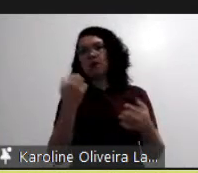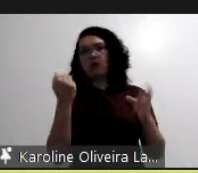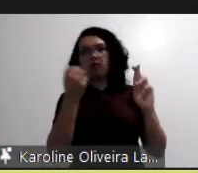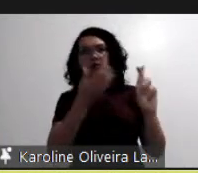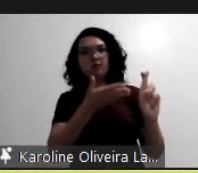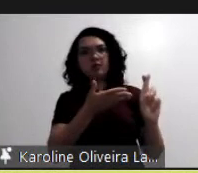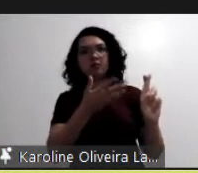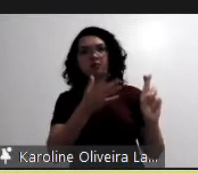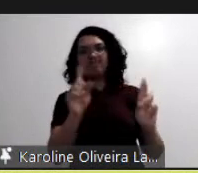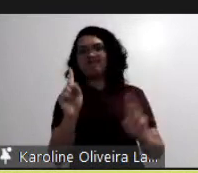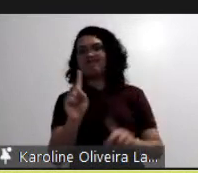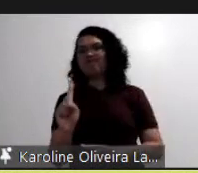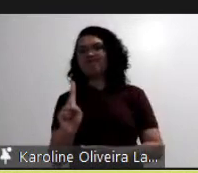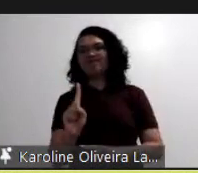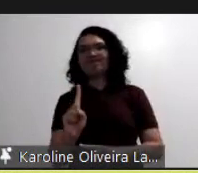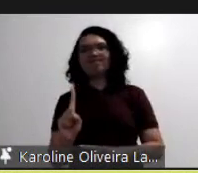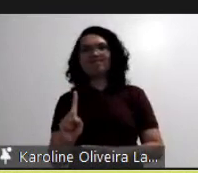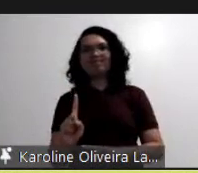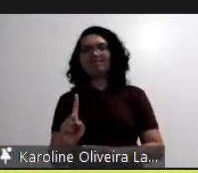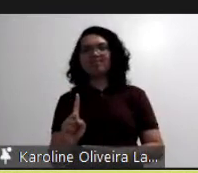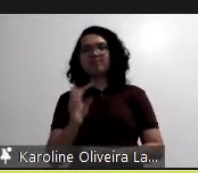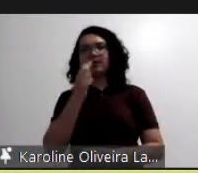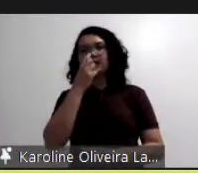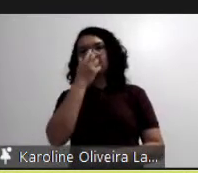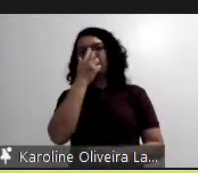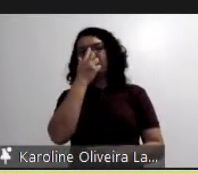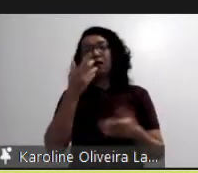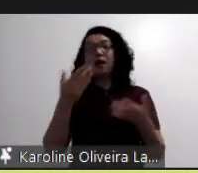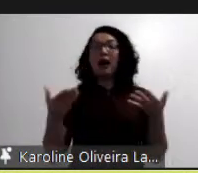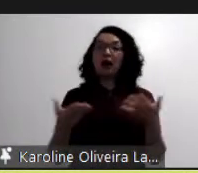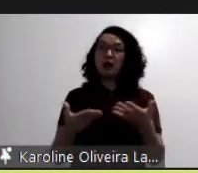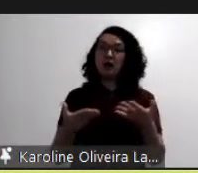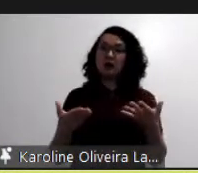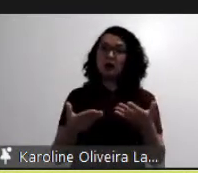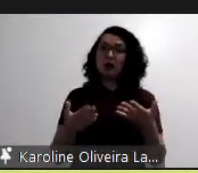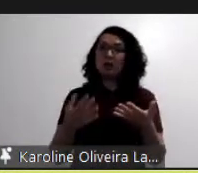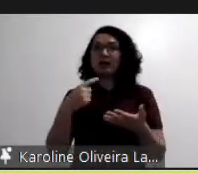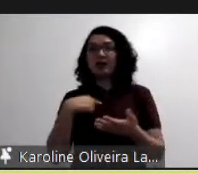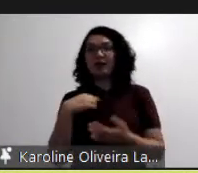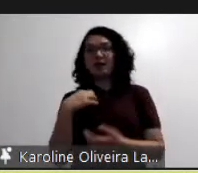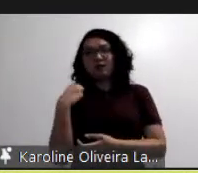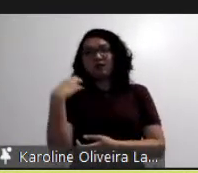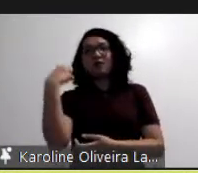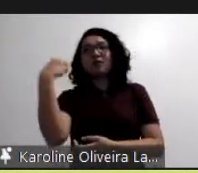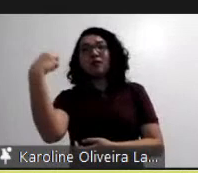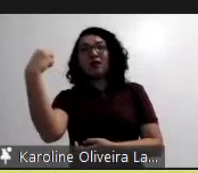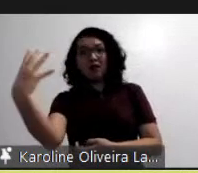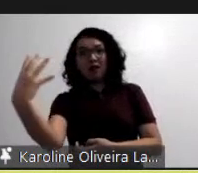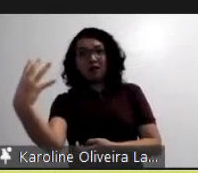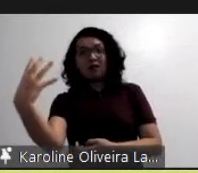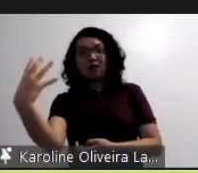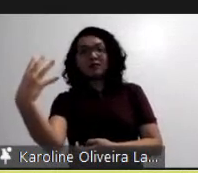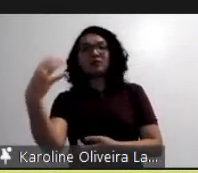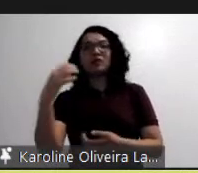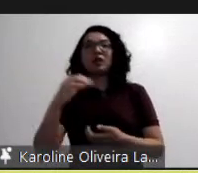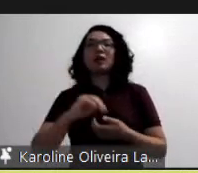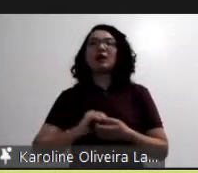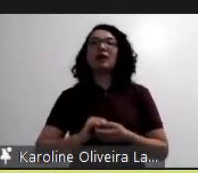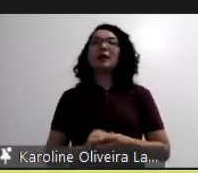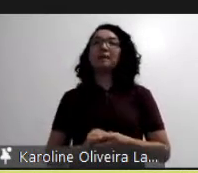Cohen, com Alexander Tsones e Liane Lefebvre, a Susana Torre,